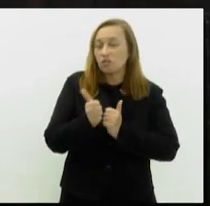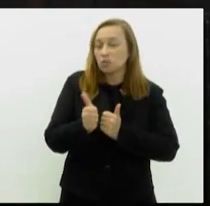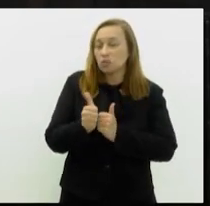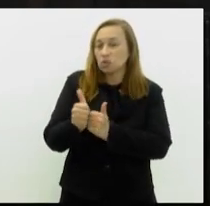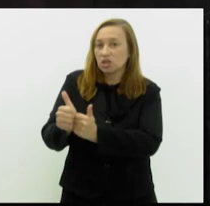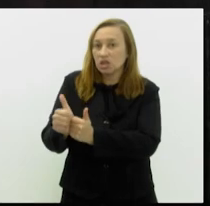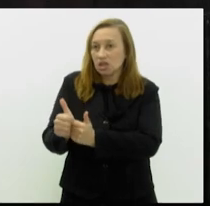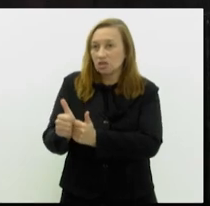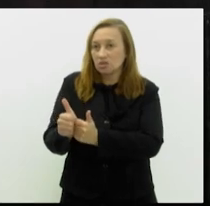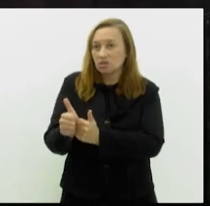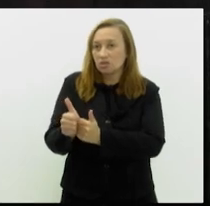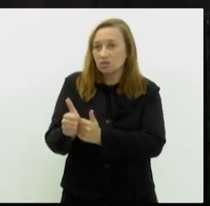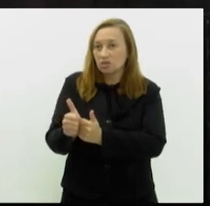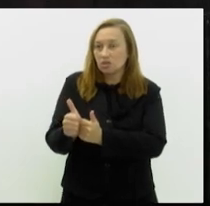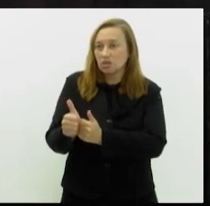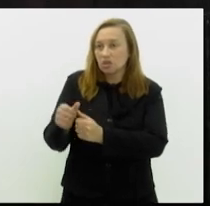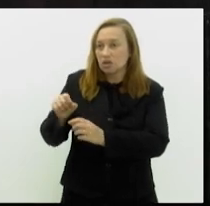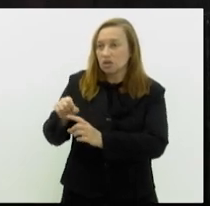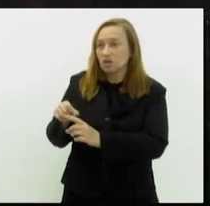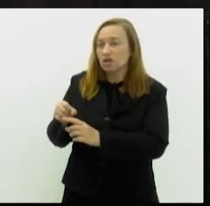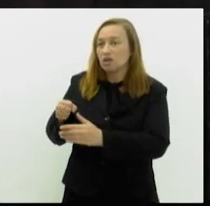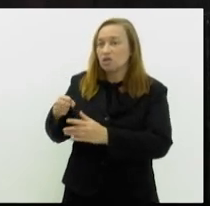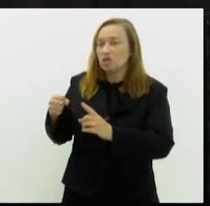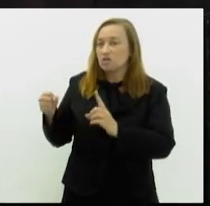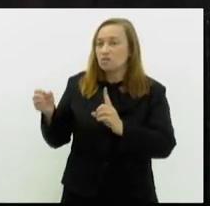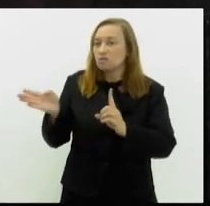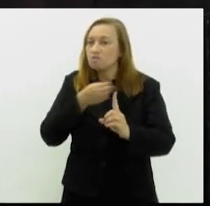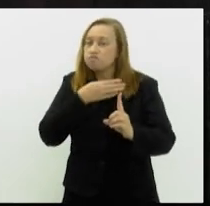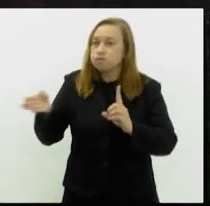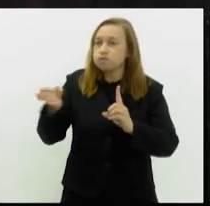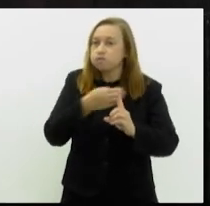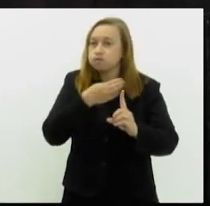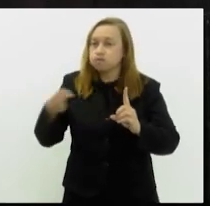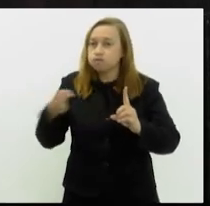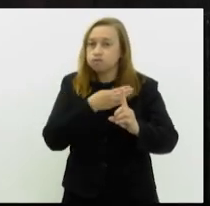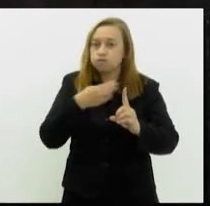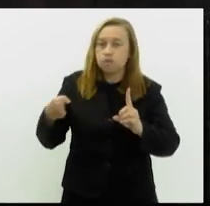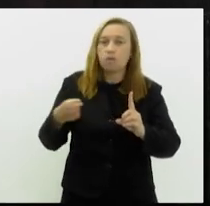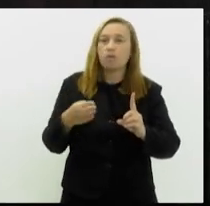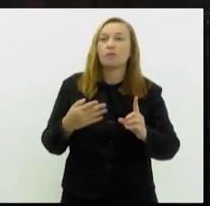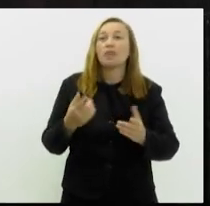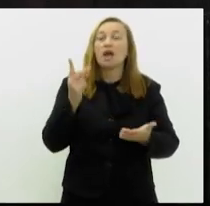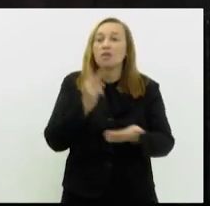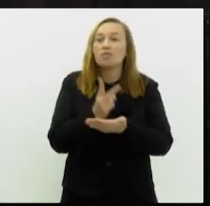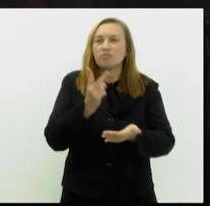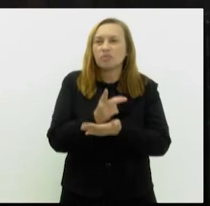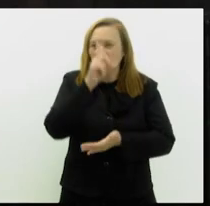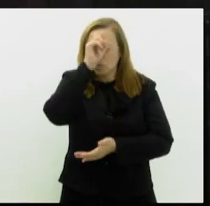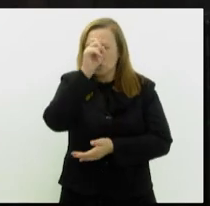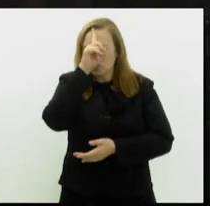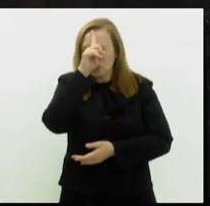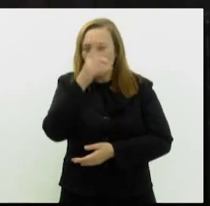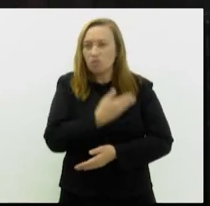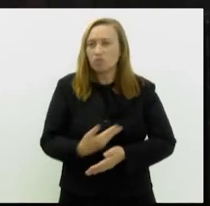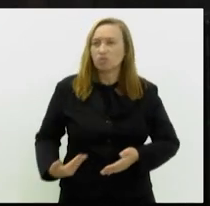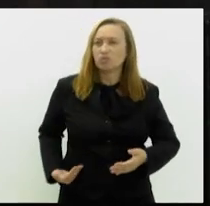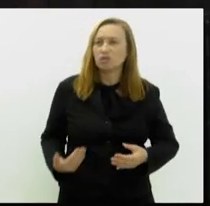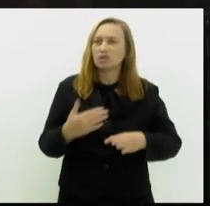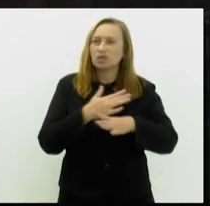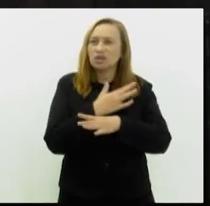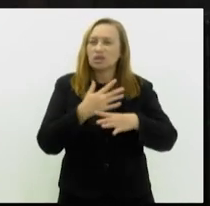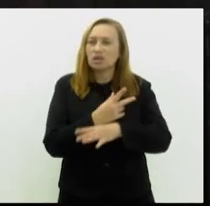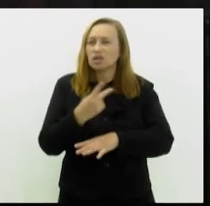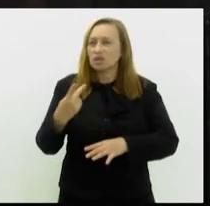e tratados com chutes, socos e pauladas. E mesmo no hospital público da cidade, Ariela